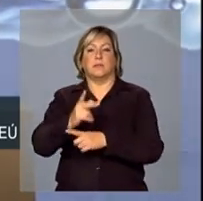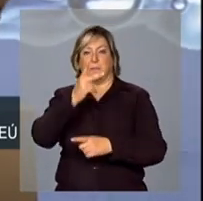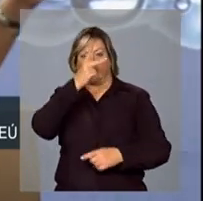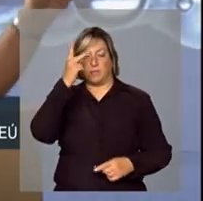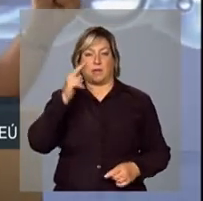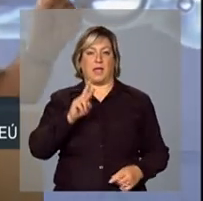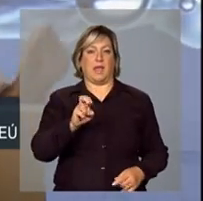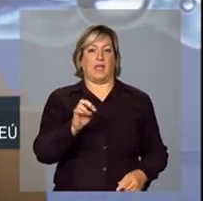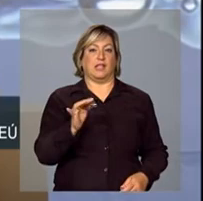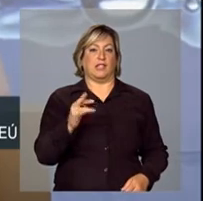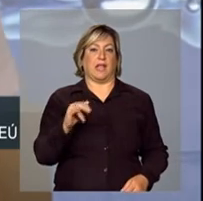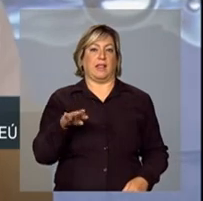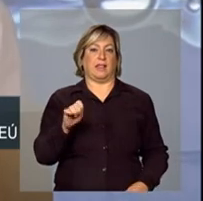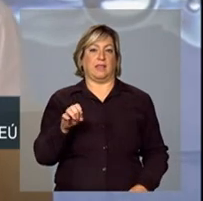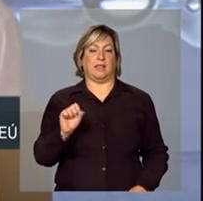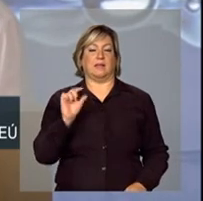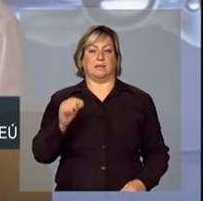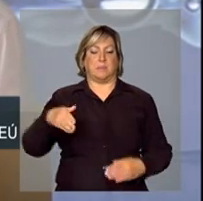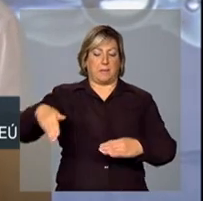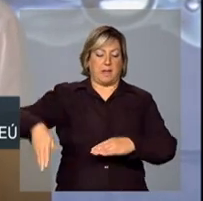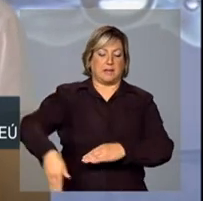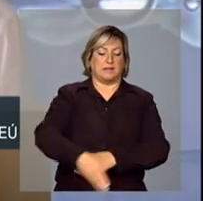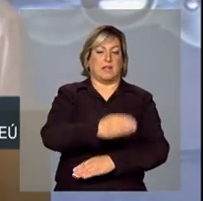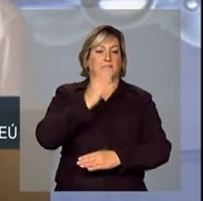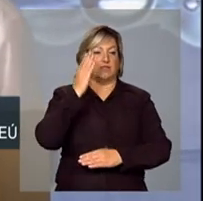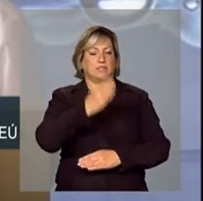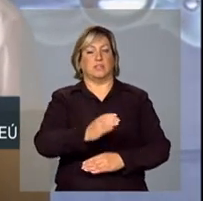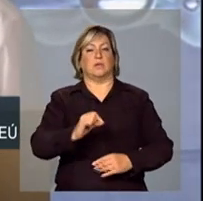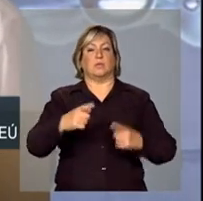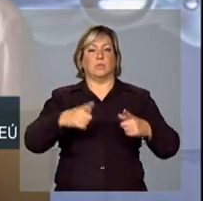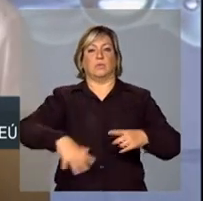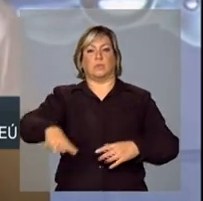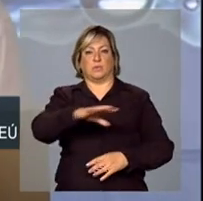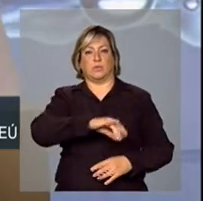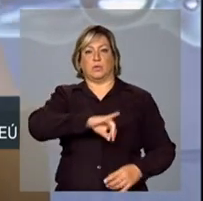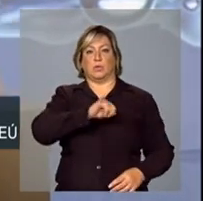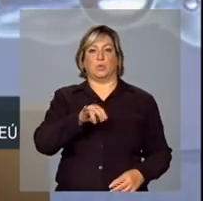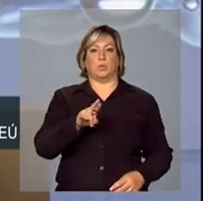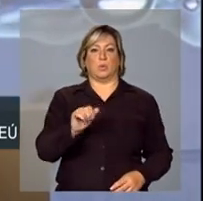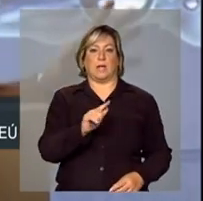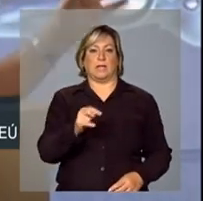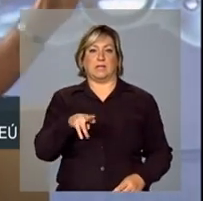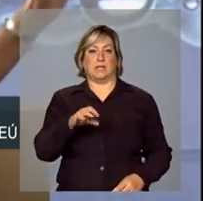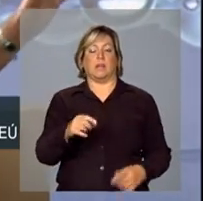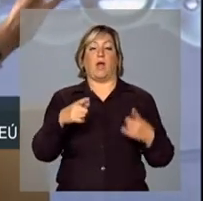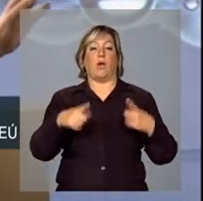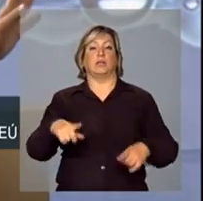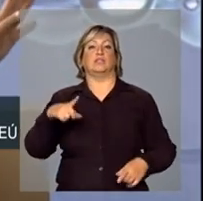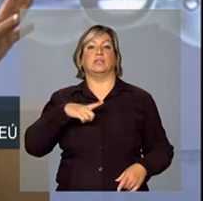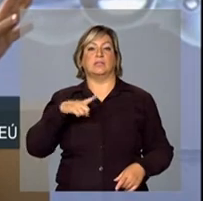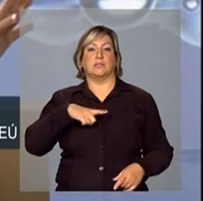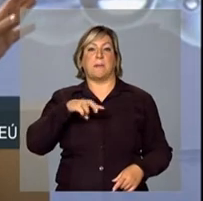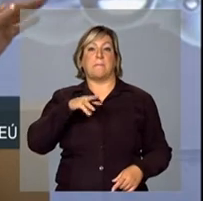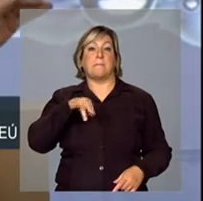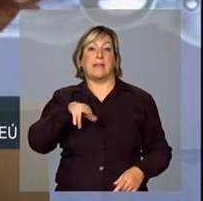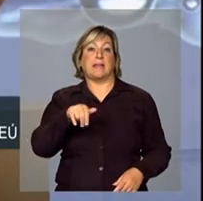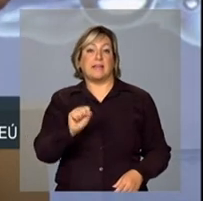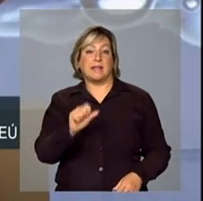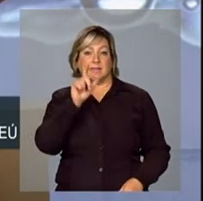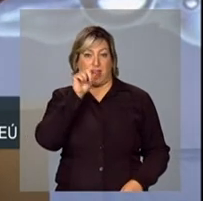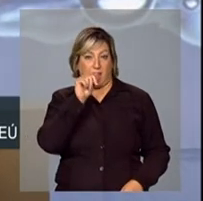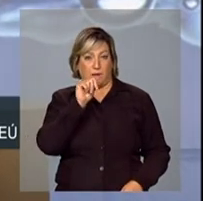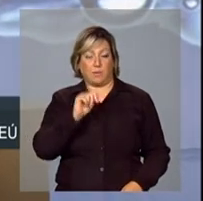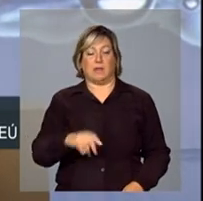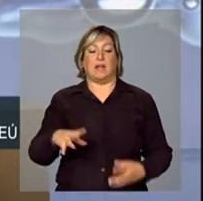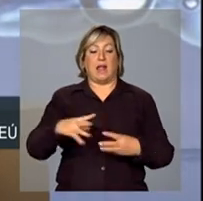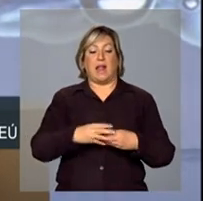em direção à região do Juazeiro, do Crato, da Barbalha, onde tinham minadores de água, levando o